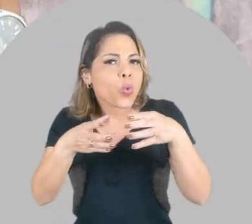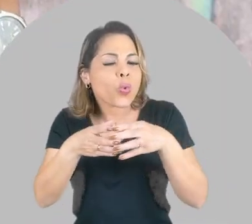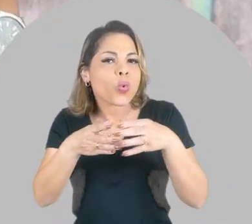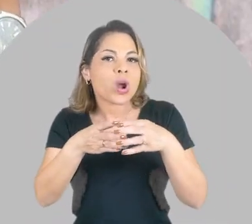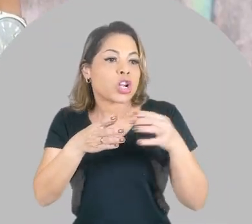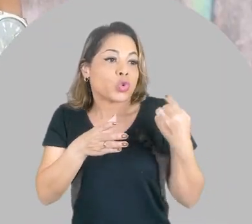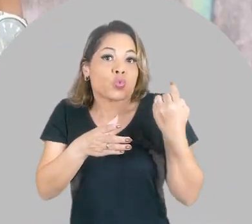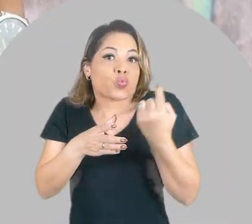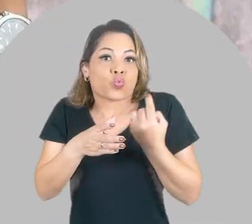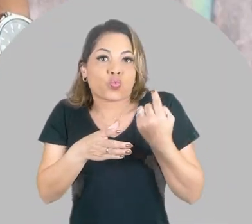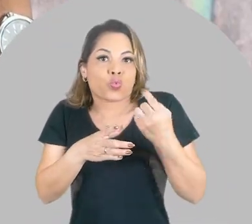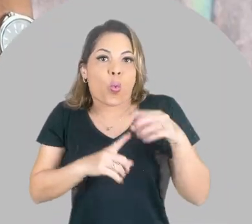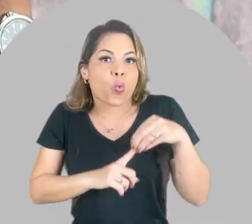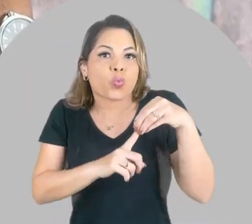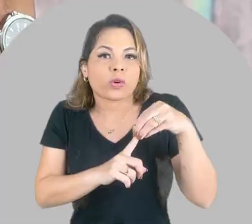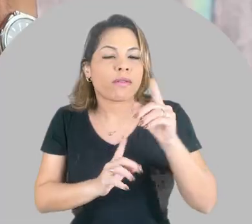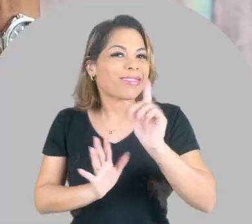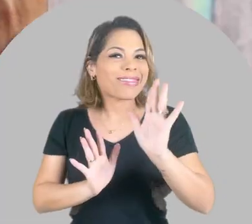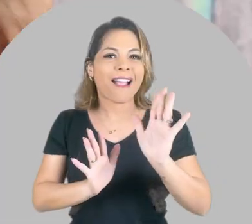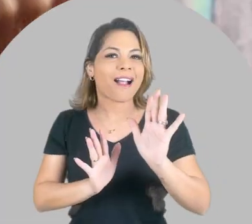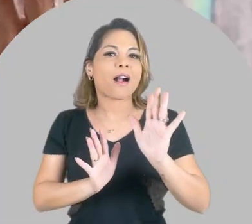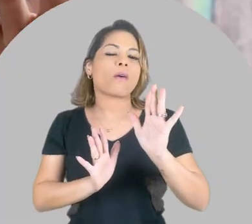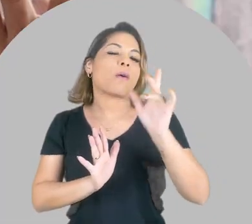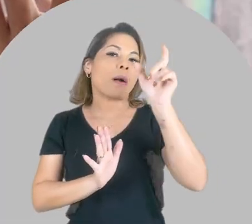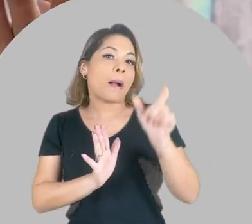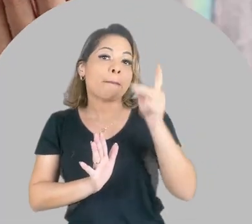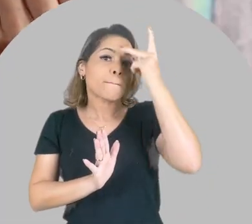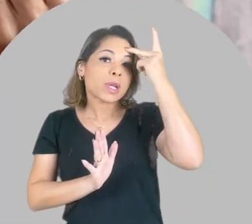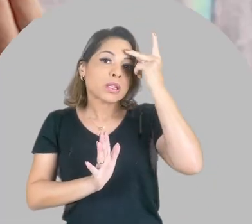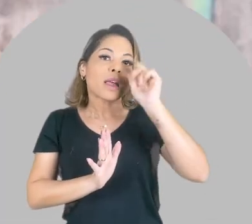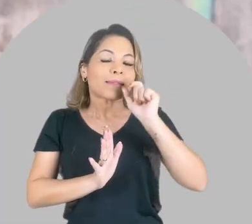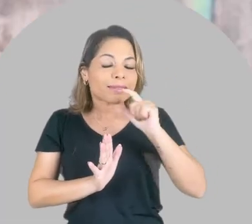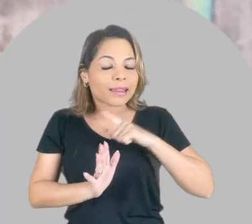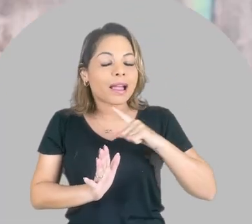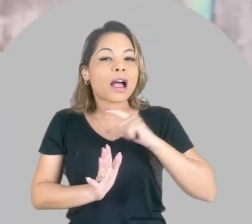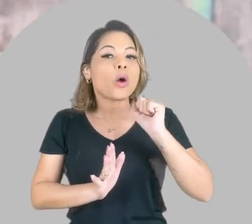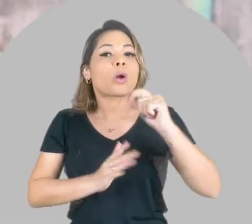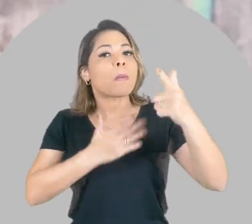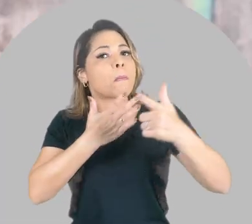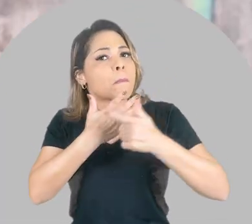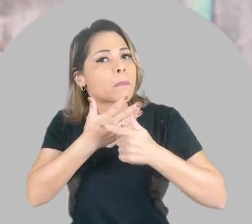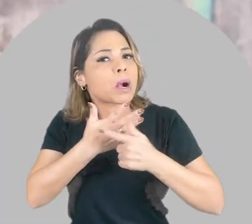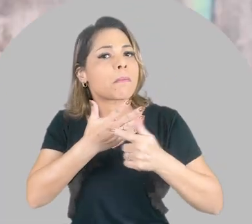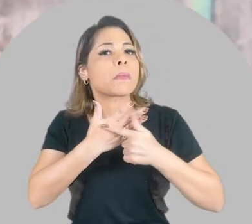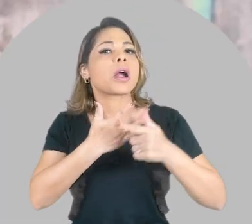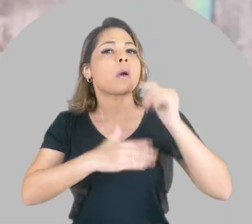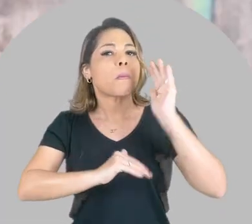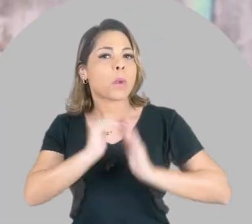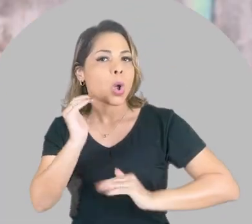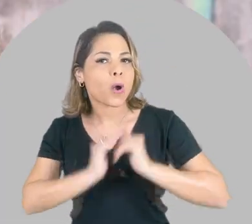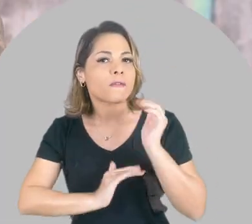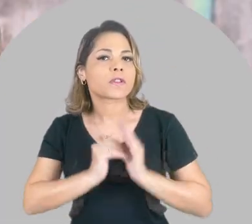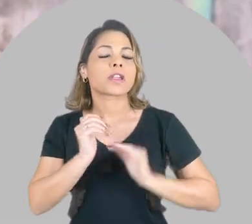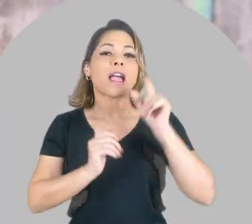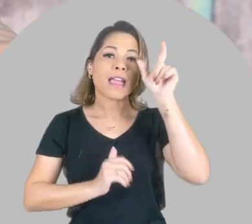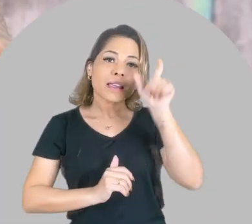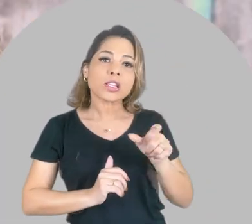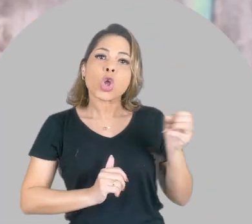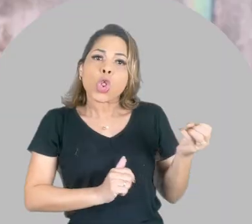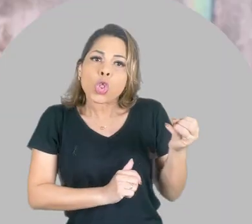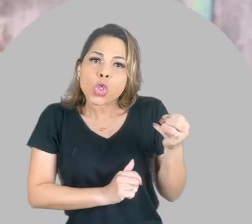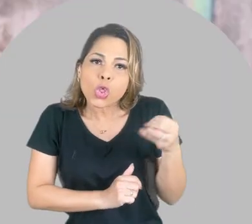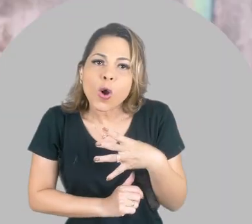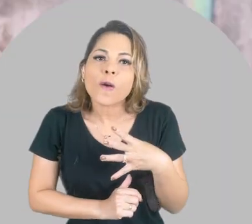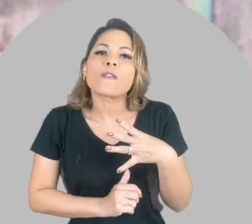Não é um conhecimento individual, não está atrelado à pessoa, está atrelado exatamente à função que ela exerce. E aí esse